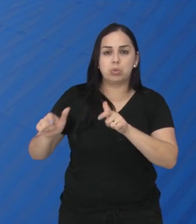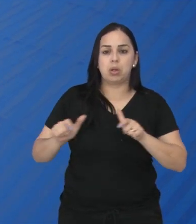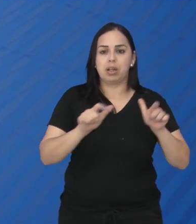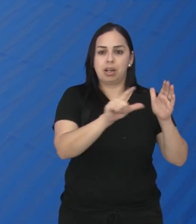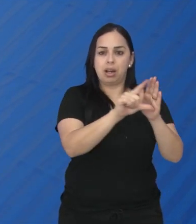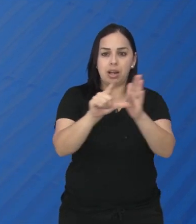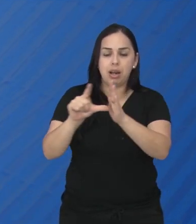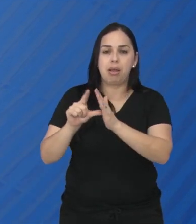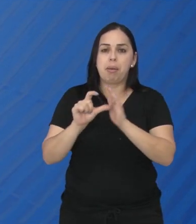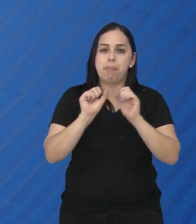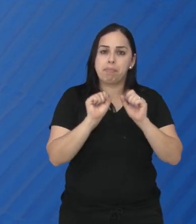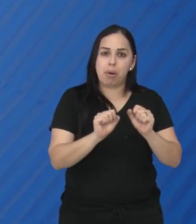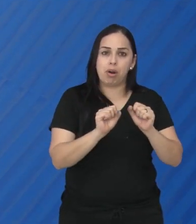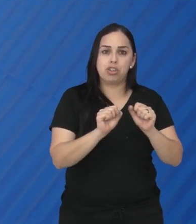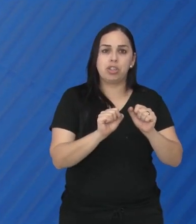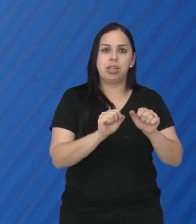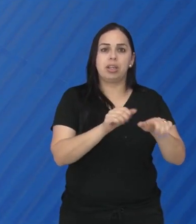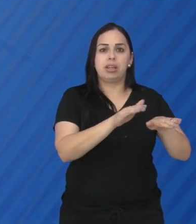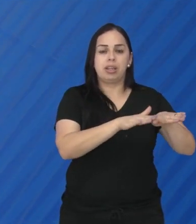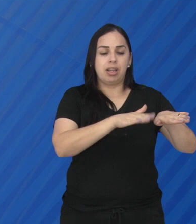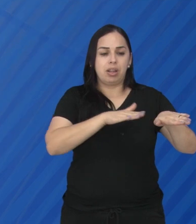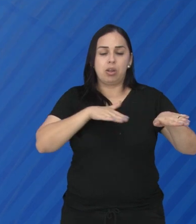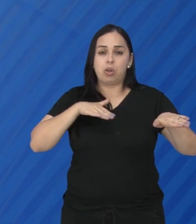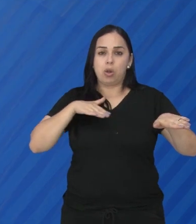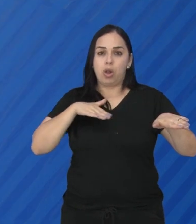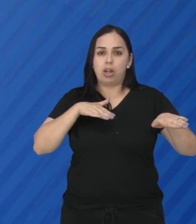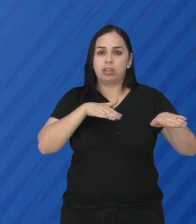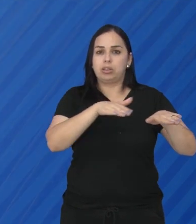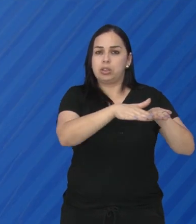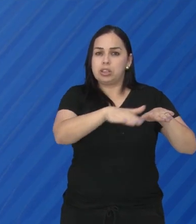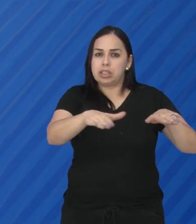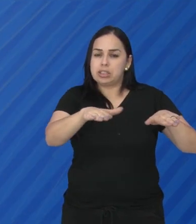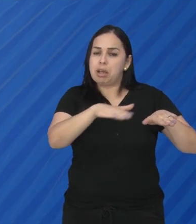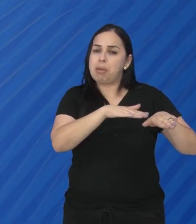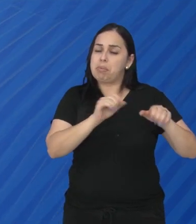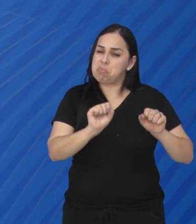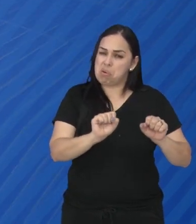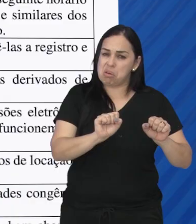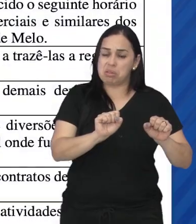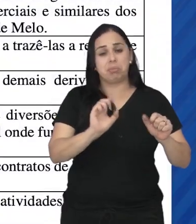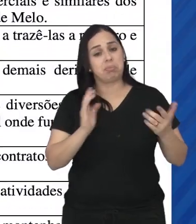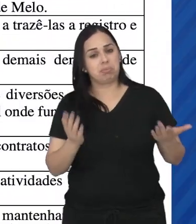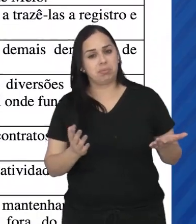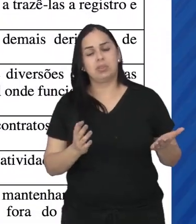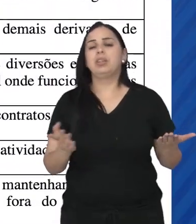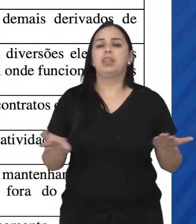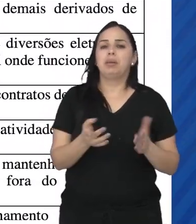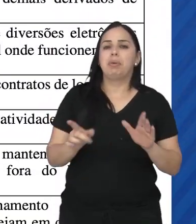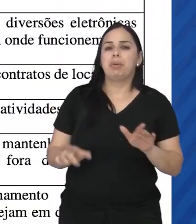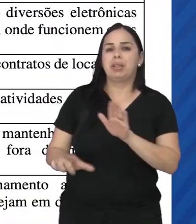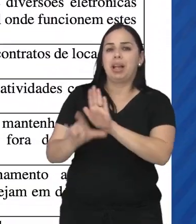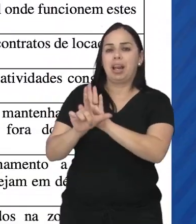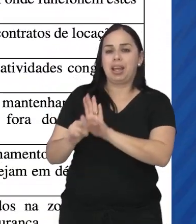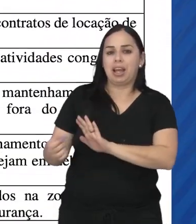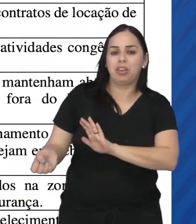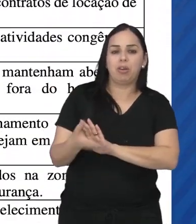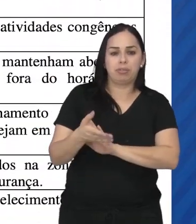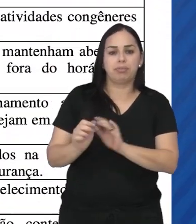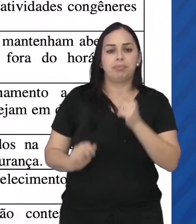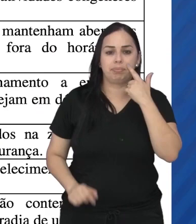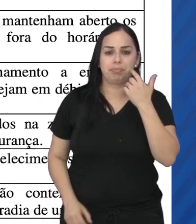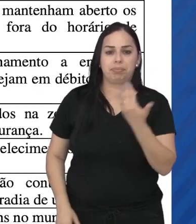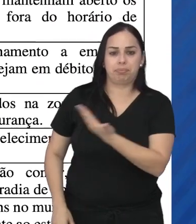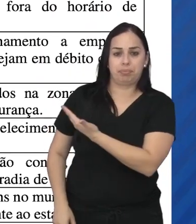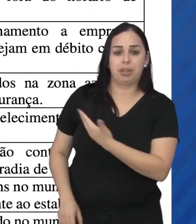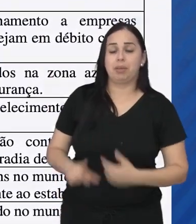estabelecimentos podem decidir abrir os estacionamentos fora do horário comercial. E das leis mais atuais da década